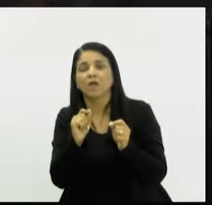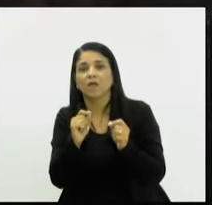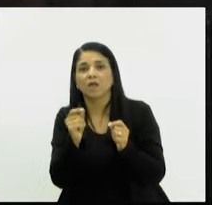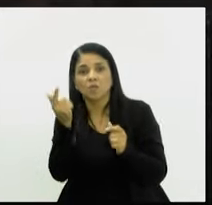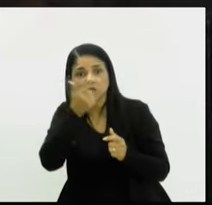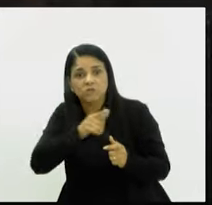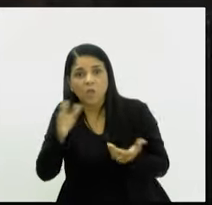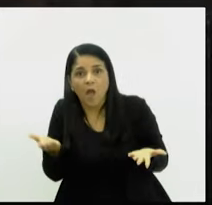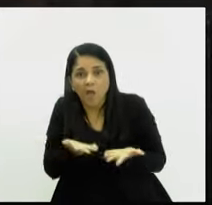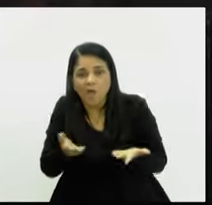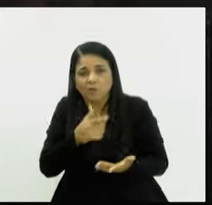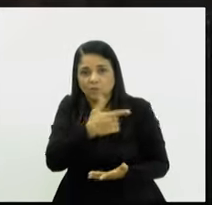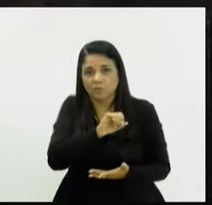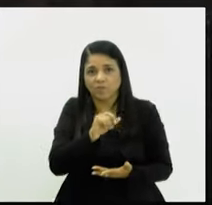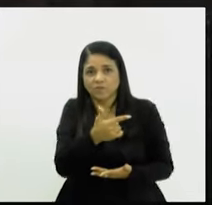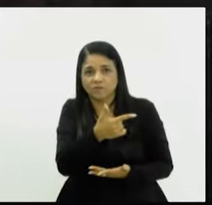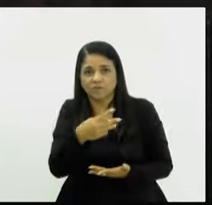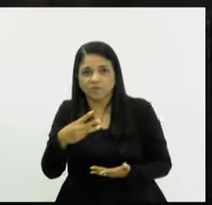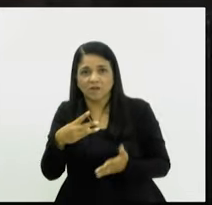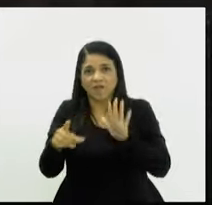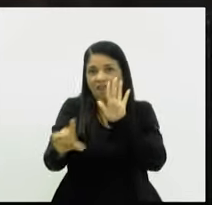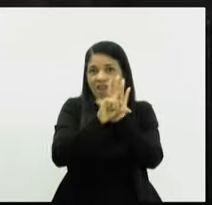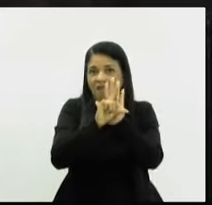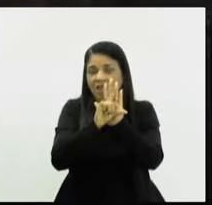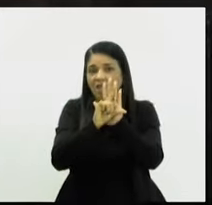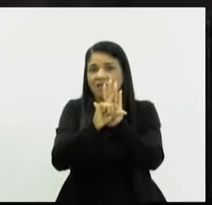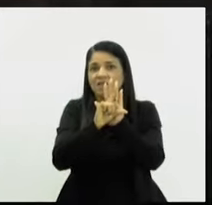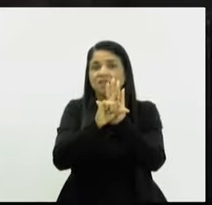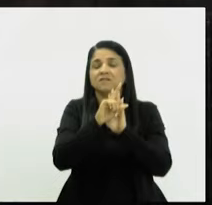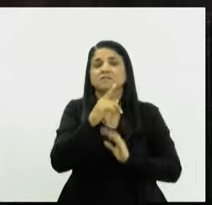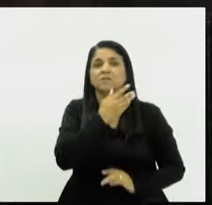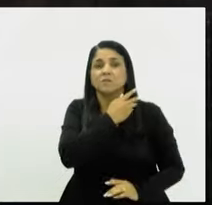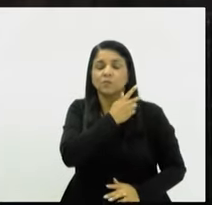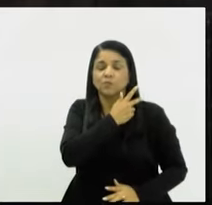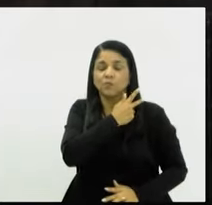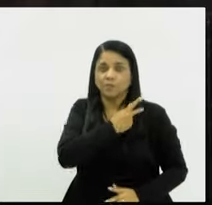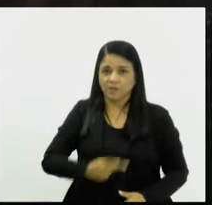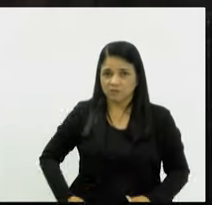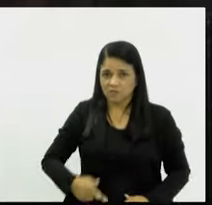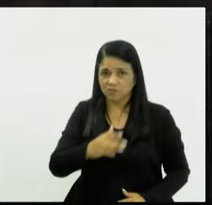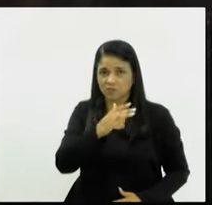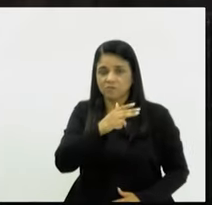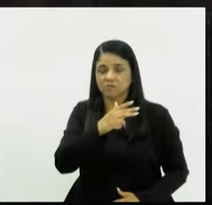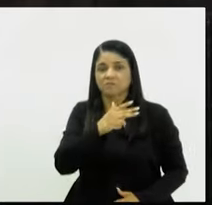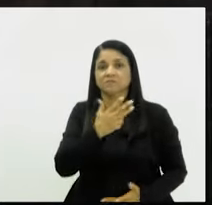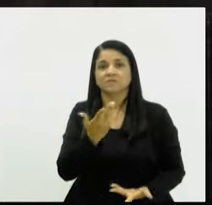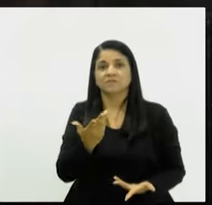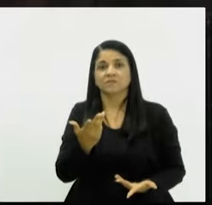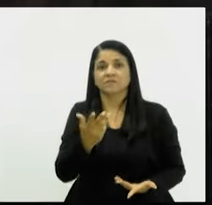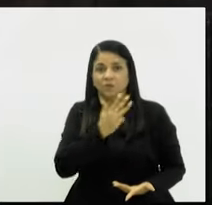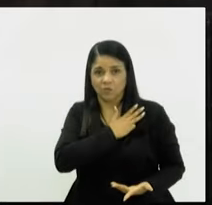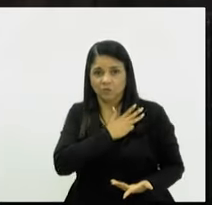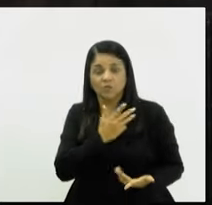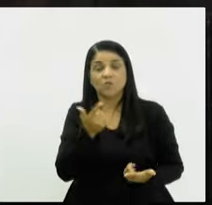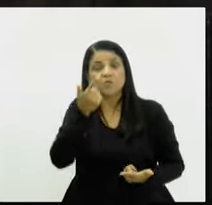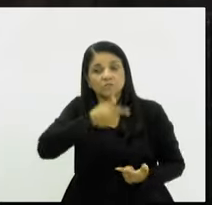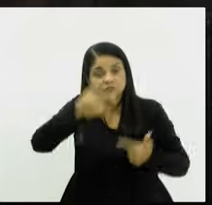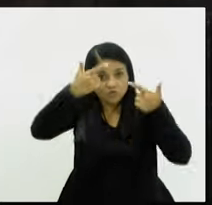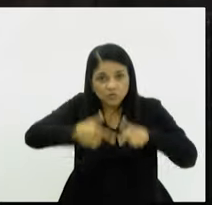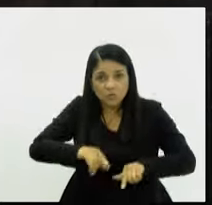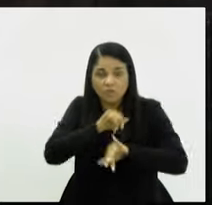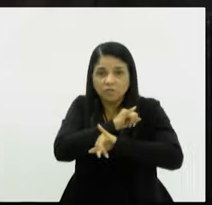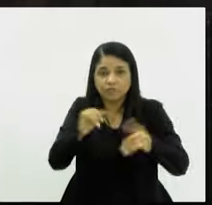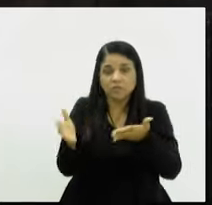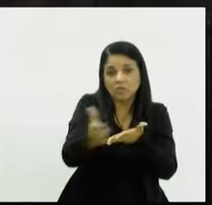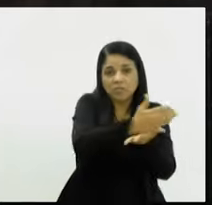em 2023, com lei do presidente da República, a gente, de novo, dizer aquilo que aponta os dados